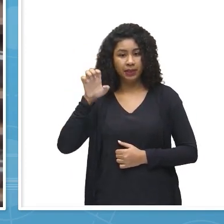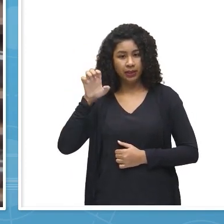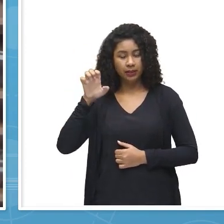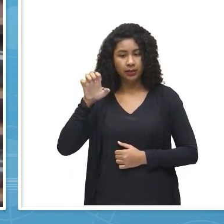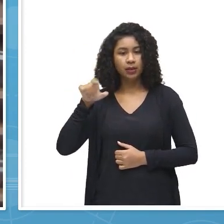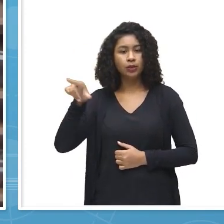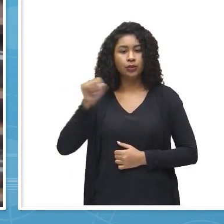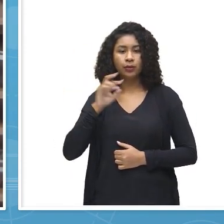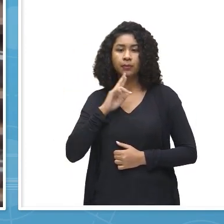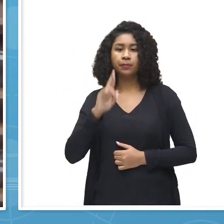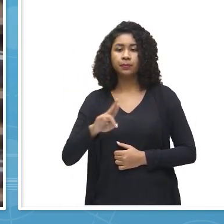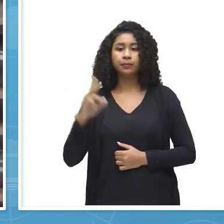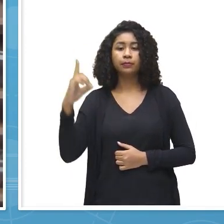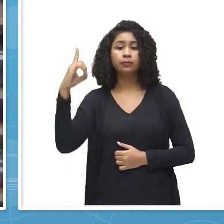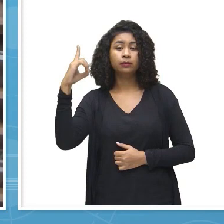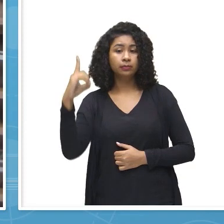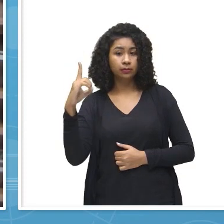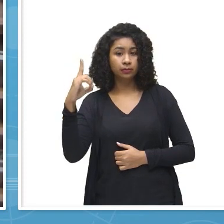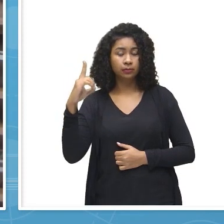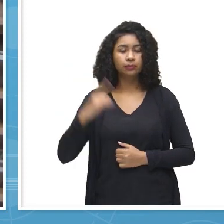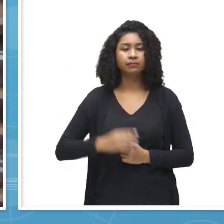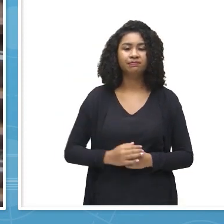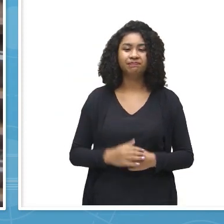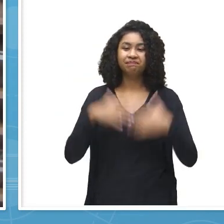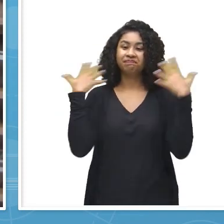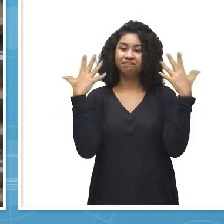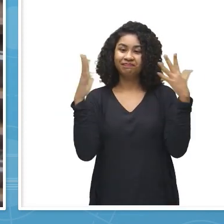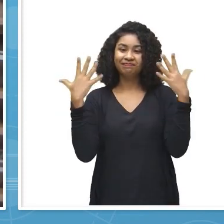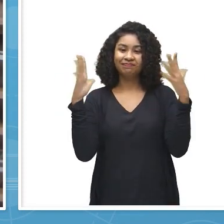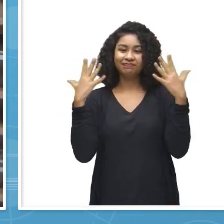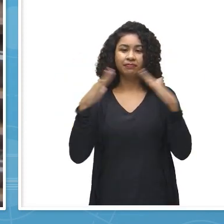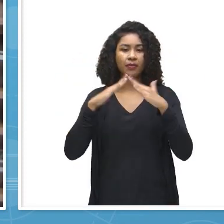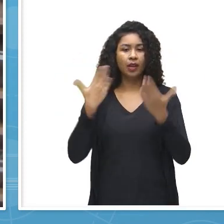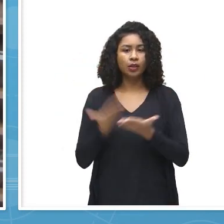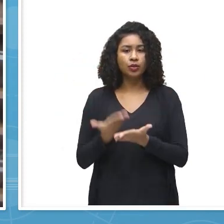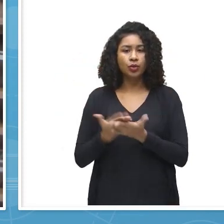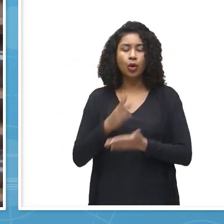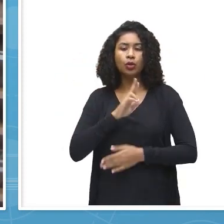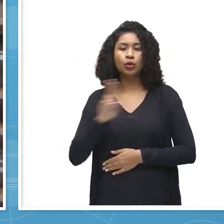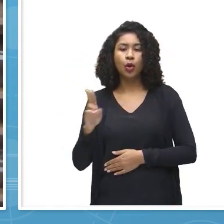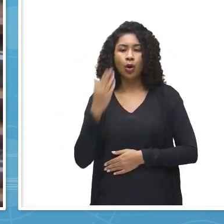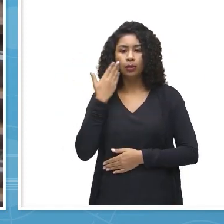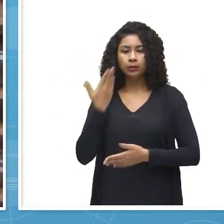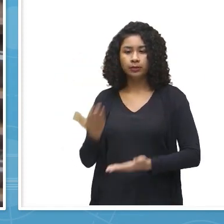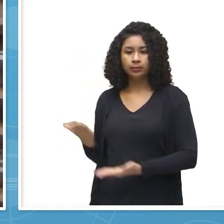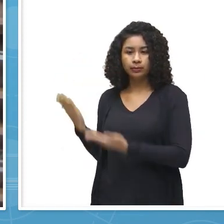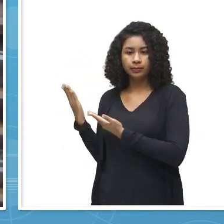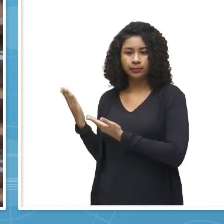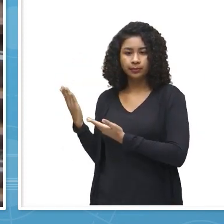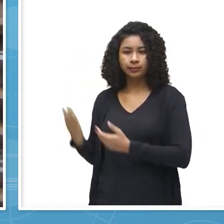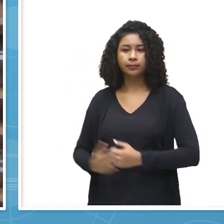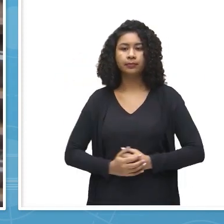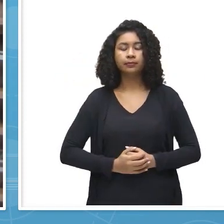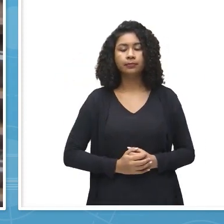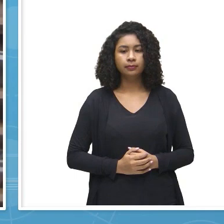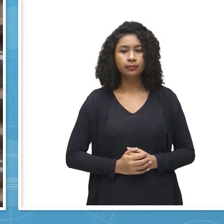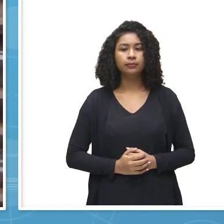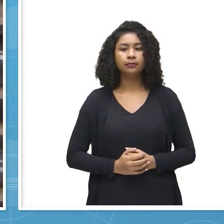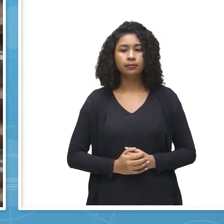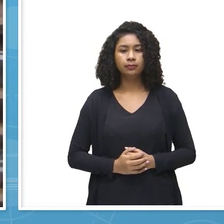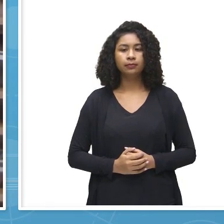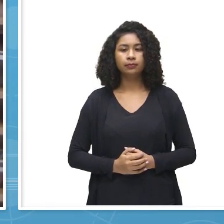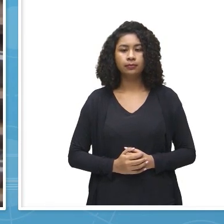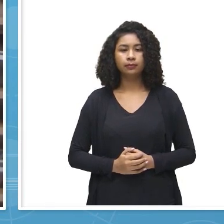a letra D. Então, parabéns, Felipe, que é lá da Escola Estadual Vicente Cettini. Então, letra D